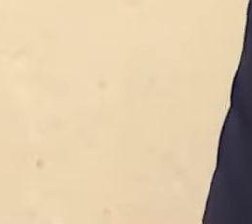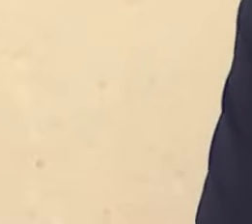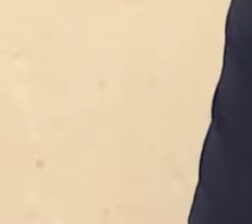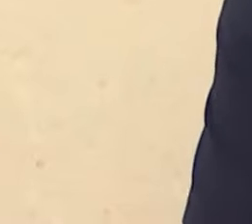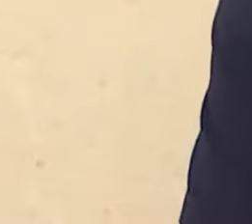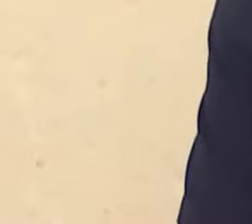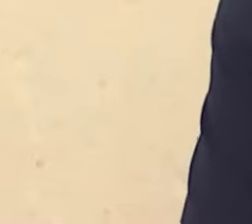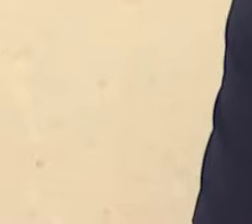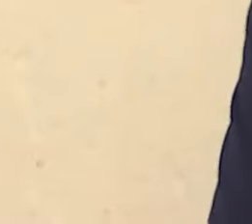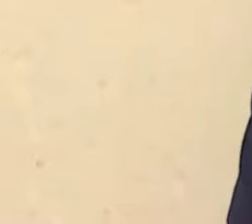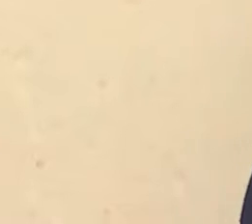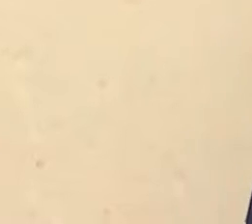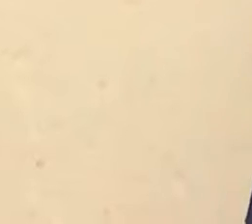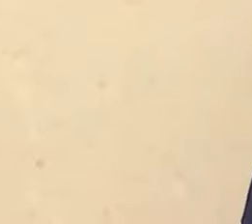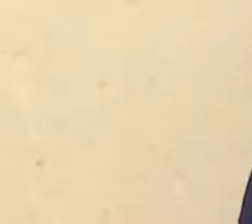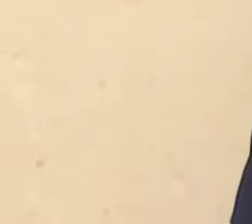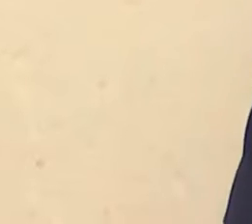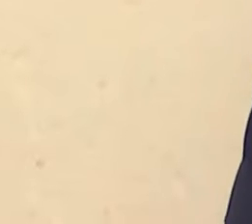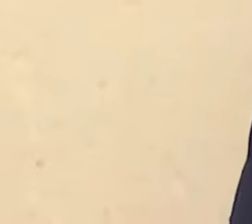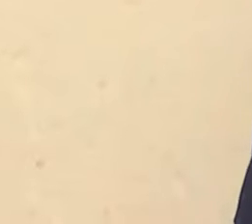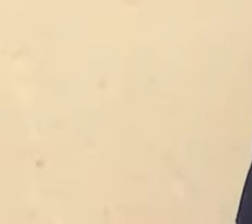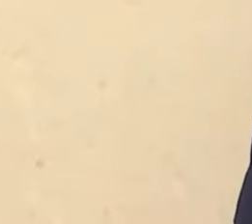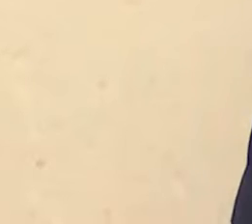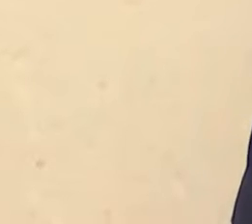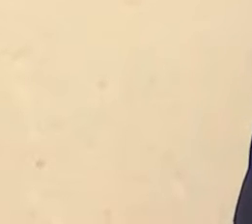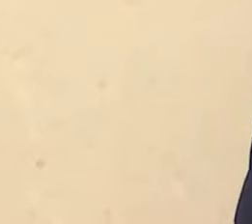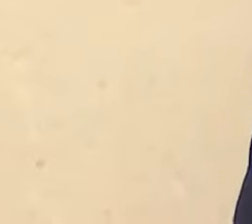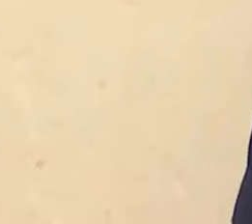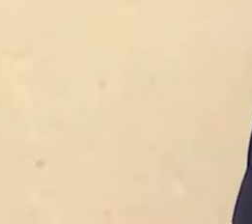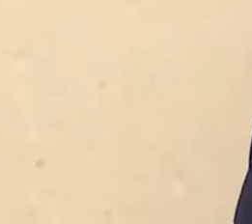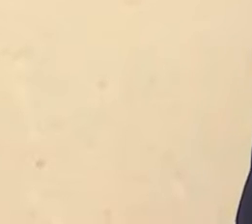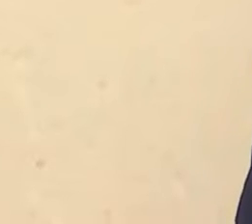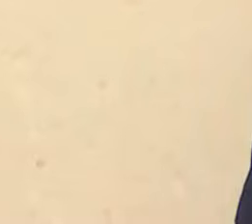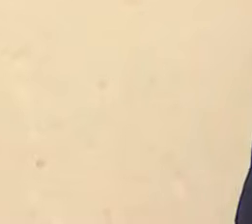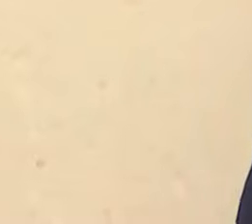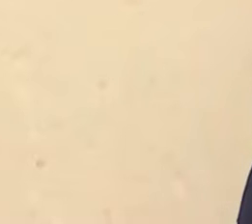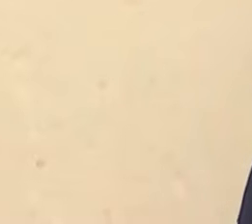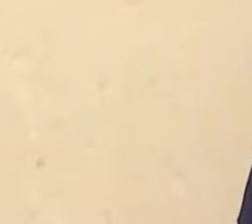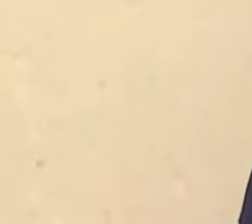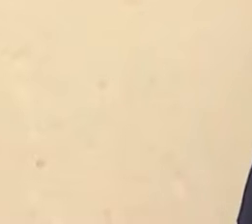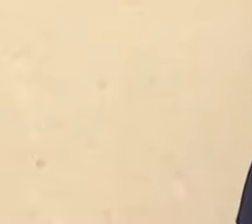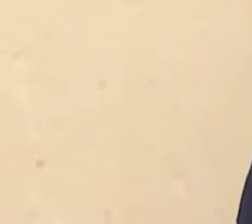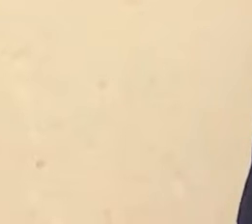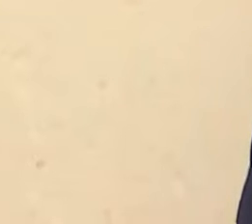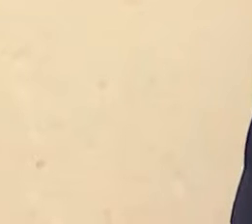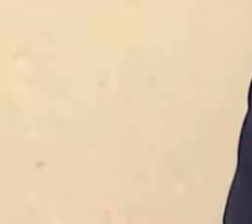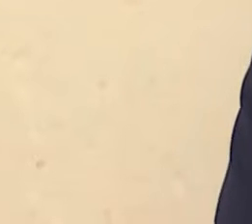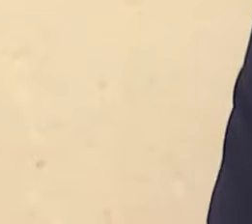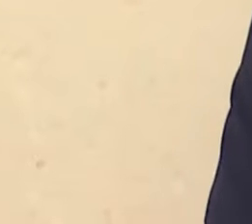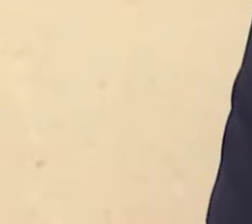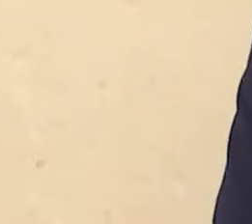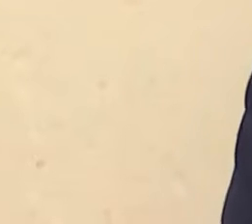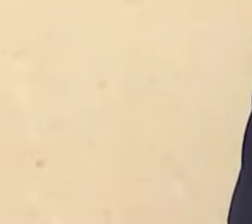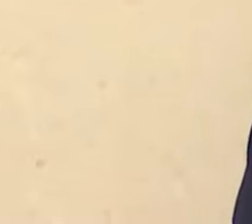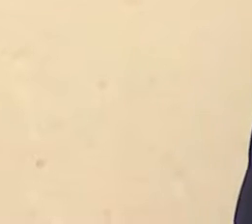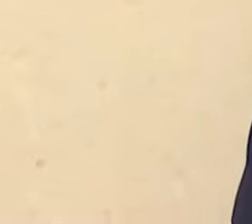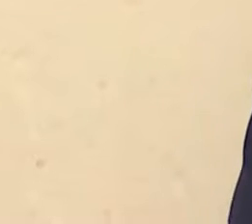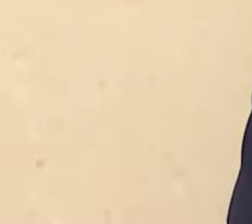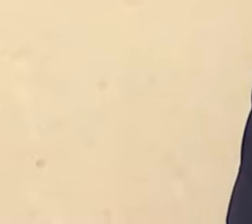235886, de autoria do prefeito municipal que altera o artigo 142 da Lei Complementar de